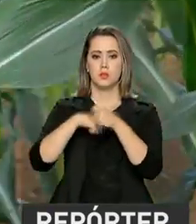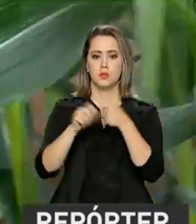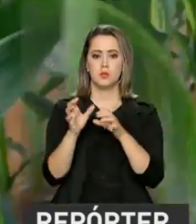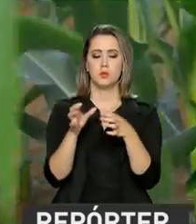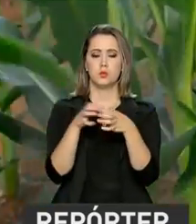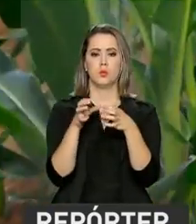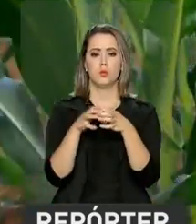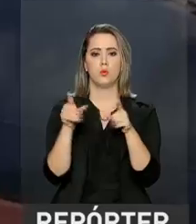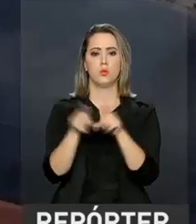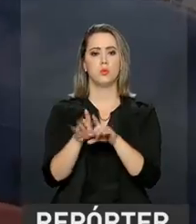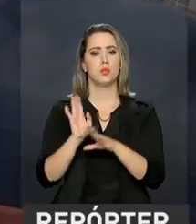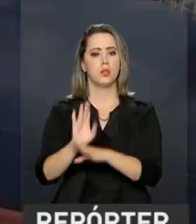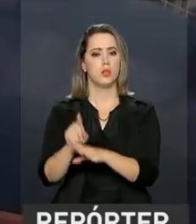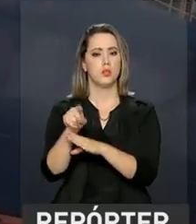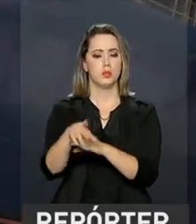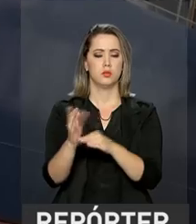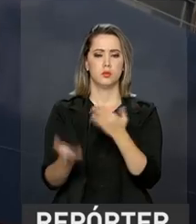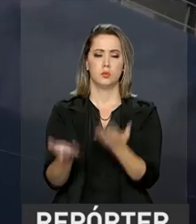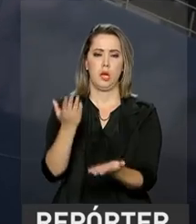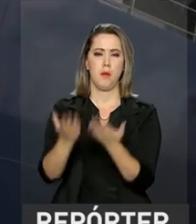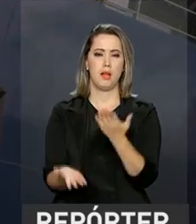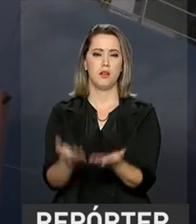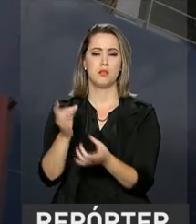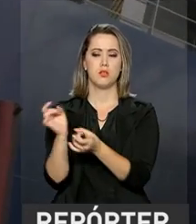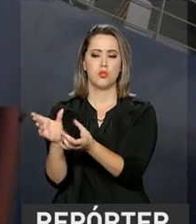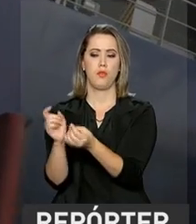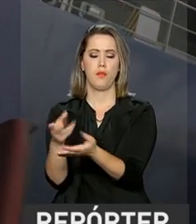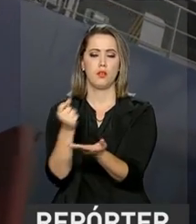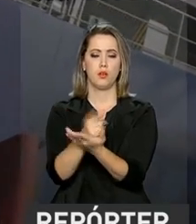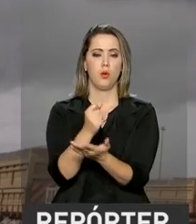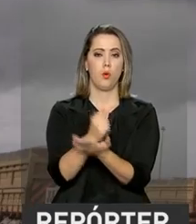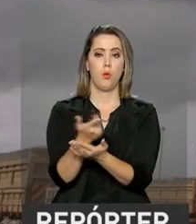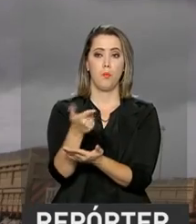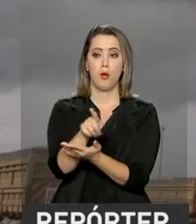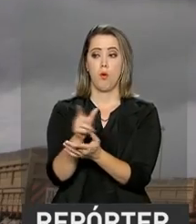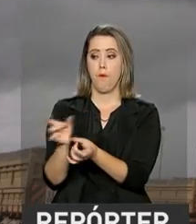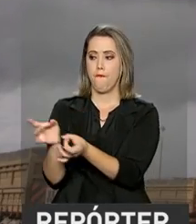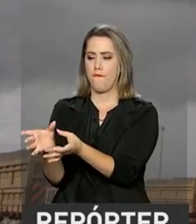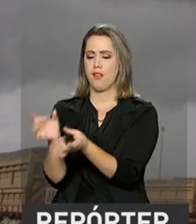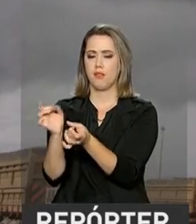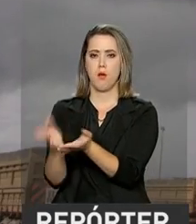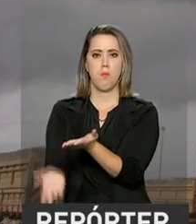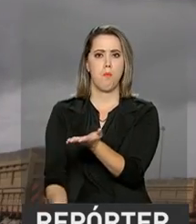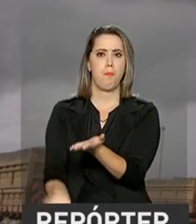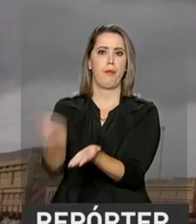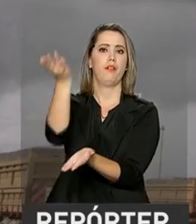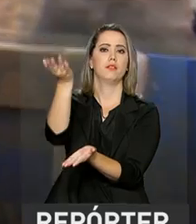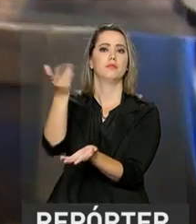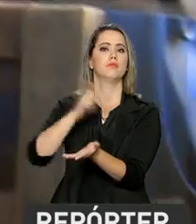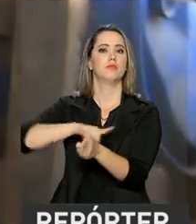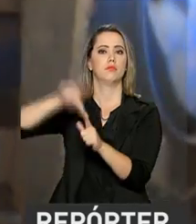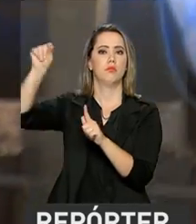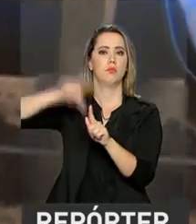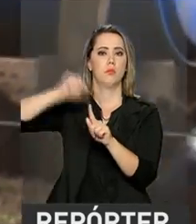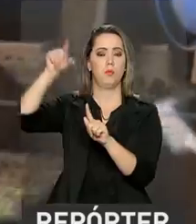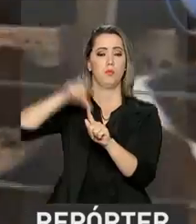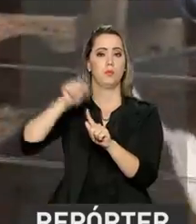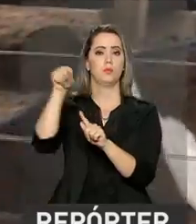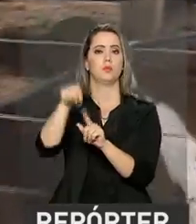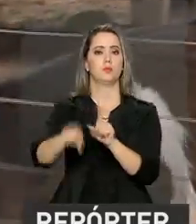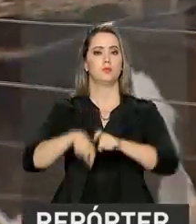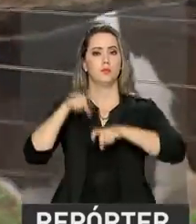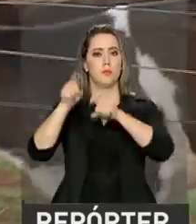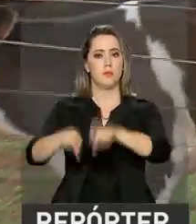influenciado Inclusive a balança comercial com vendas externas recordes sucessivamente a agropecuária